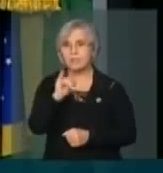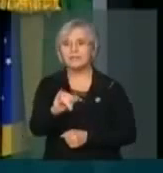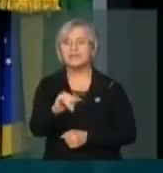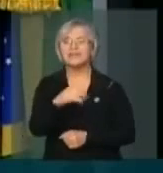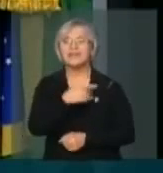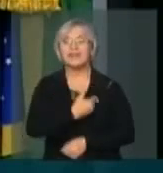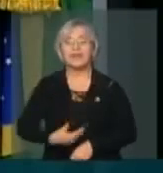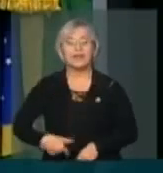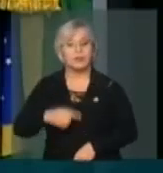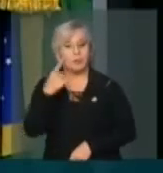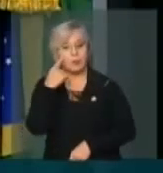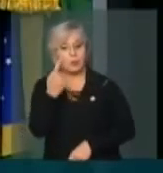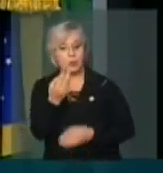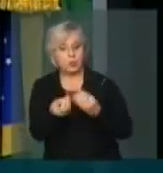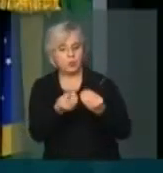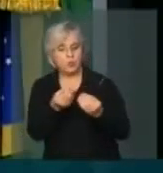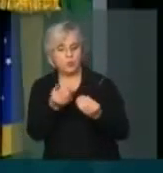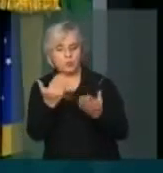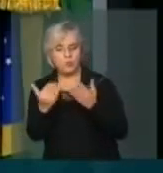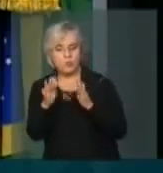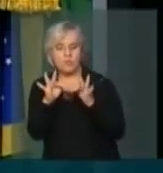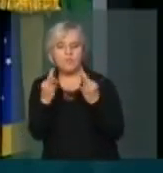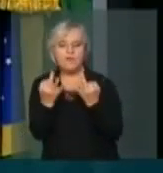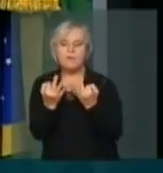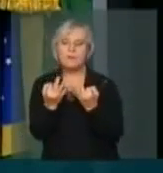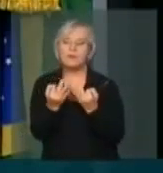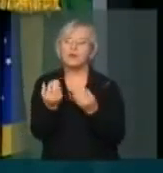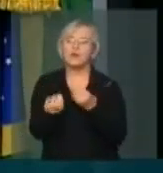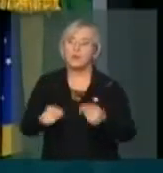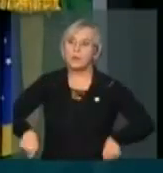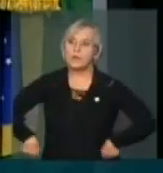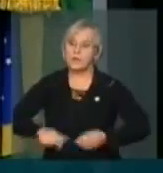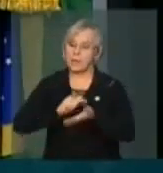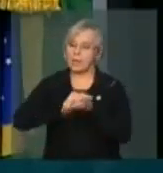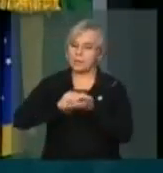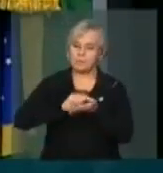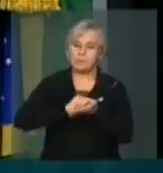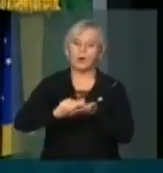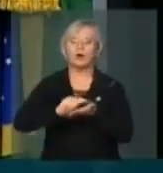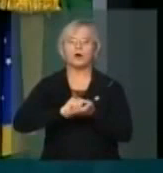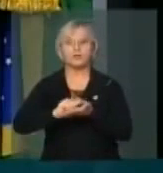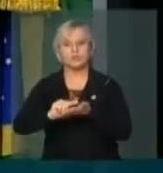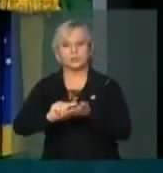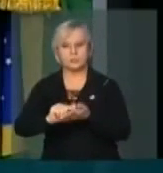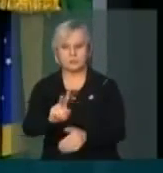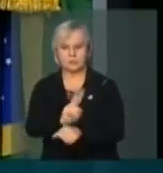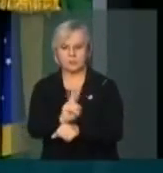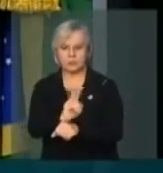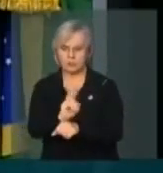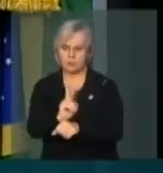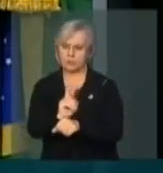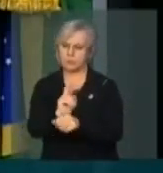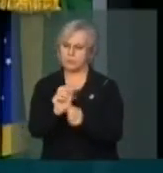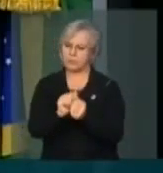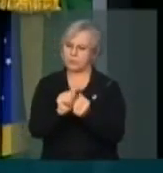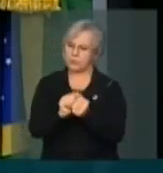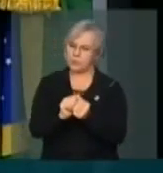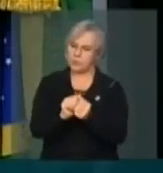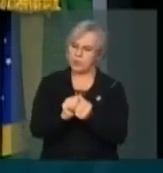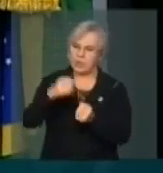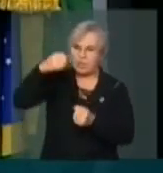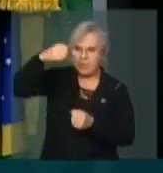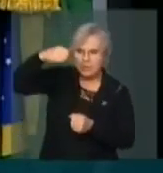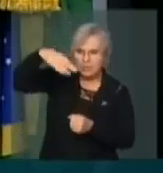tem procedido nos gastos com limpeza, com conservação, locação de imóveis, vigilância,